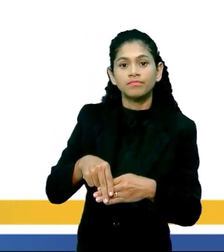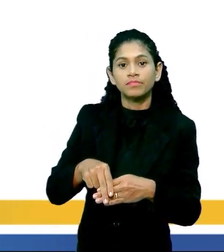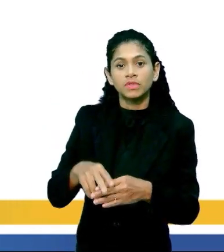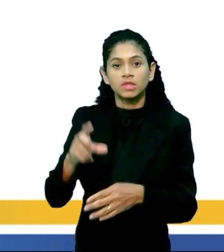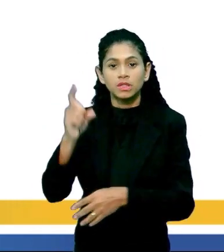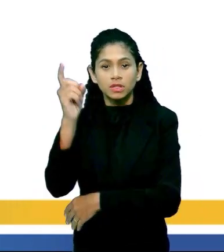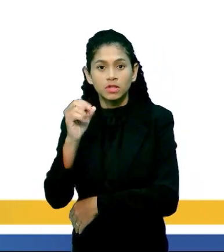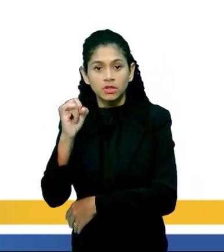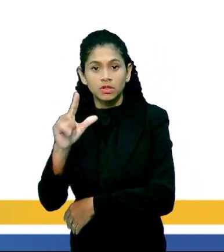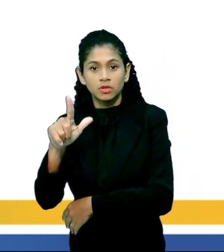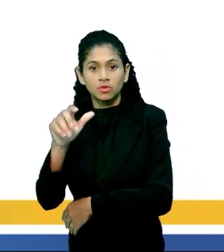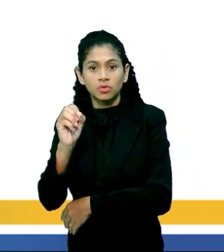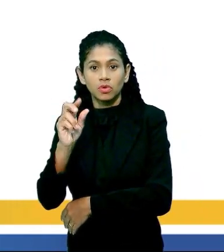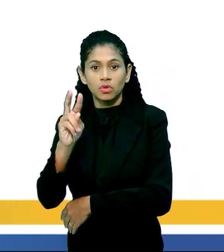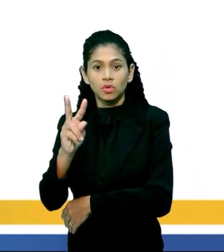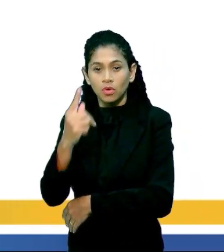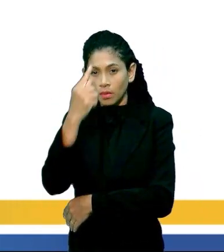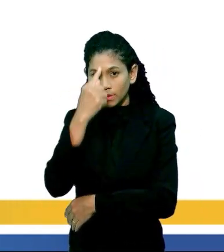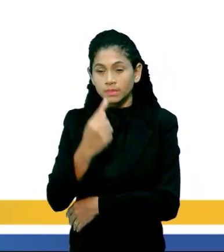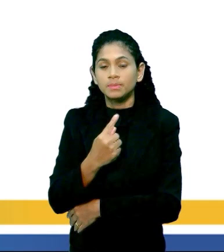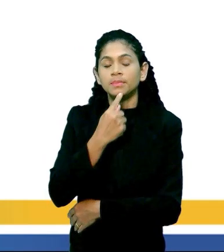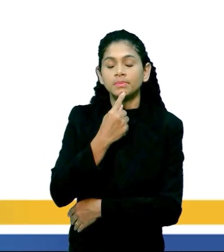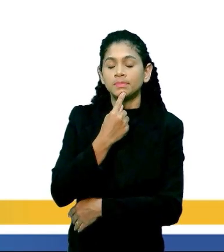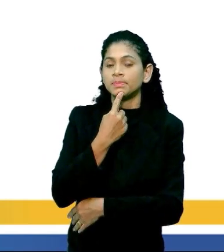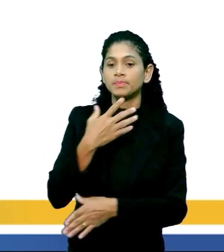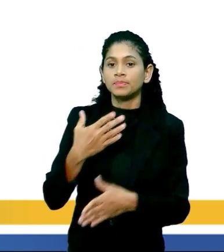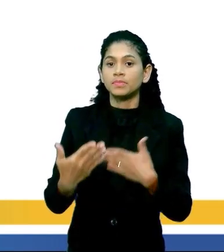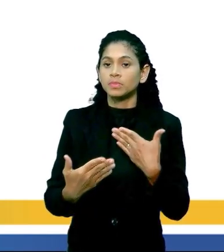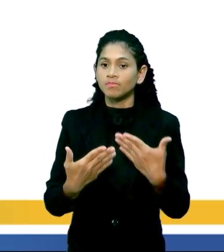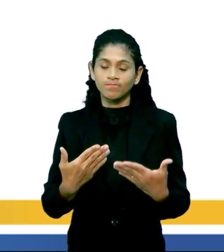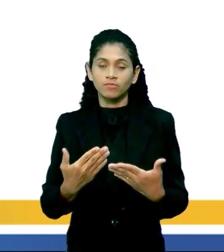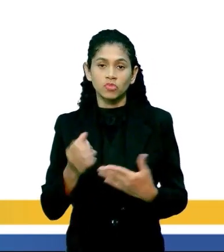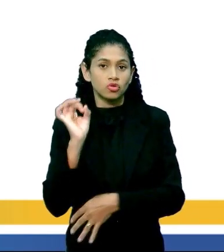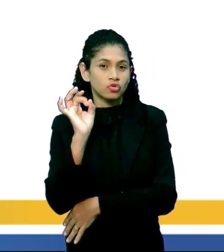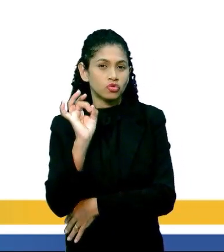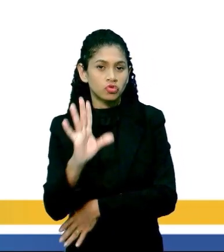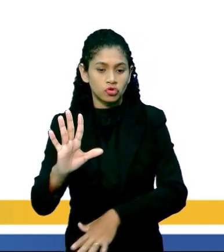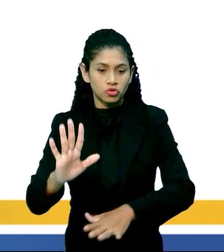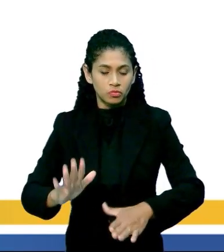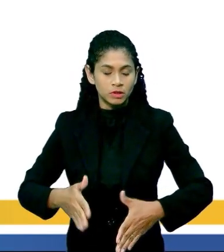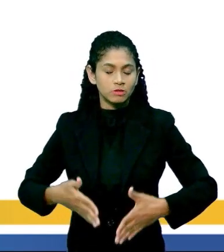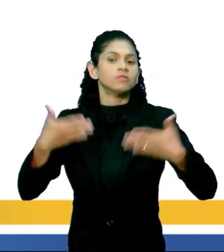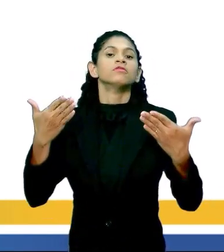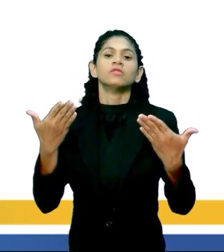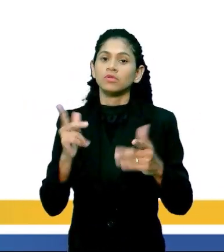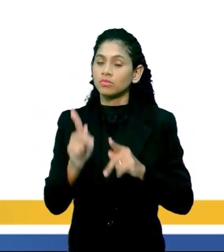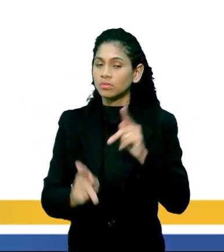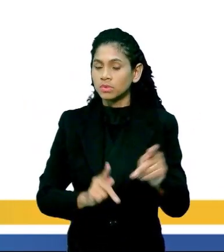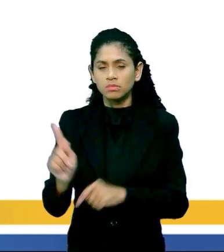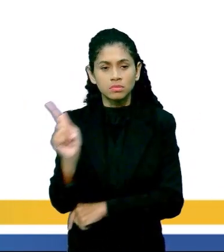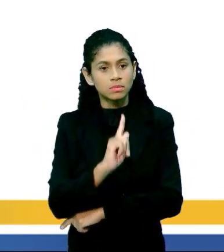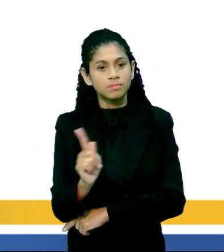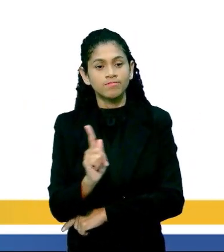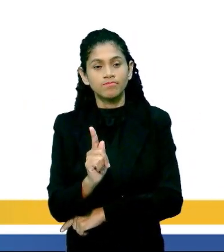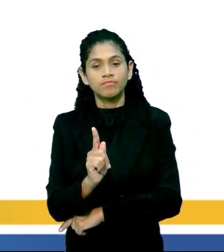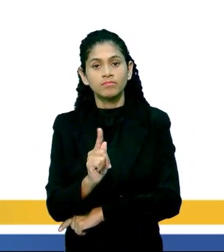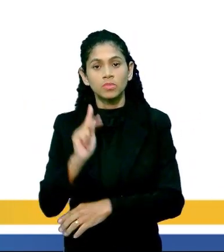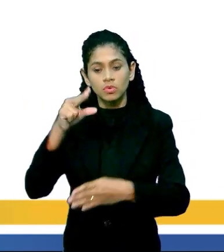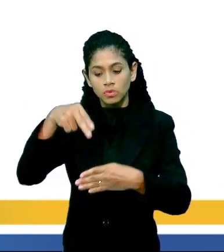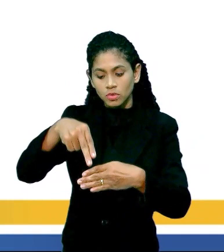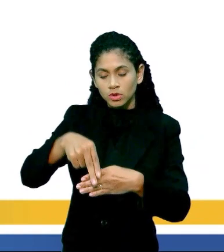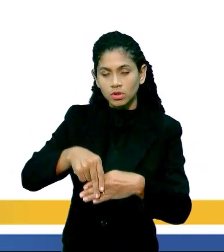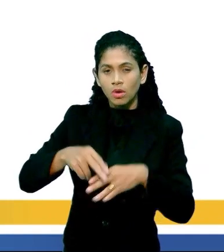xilogravuras e o repente não foram apenas um divertimento do povo. Cordéis e cantorias foram